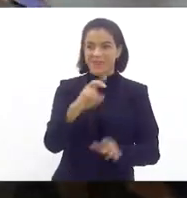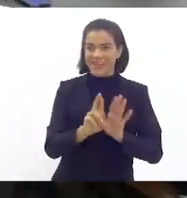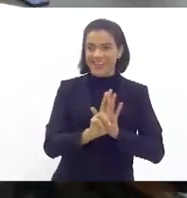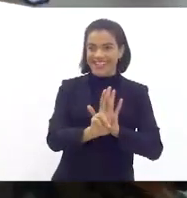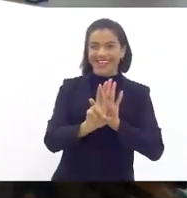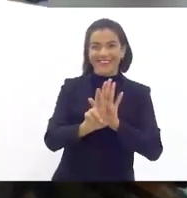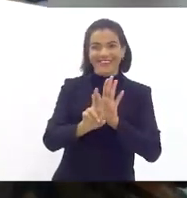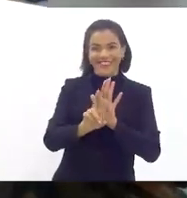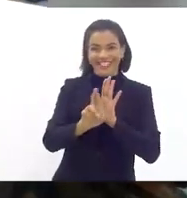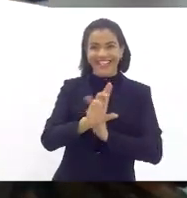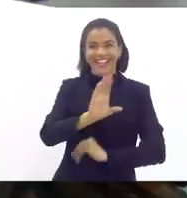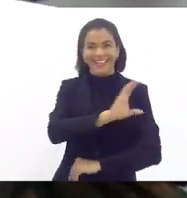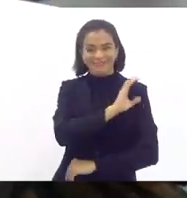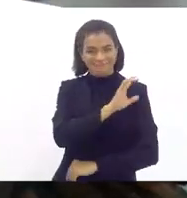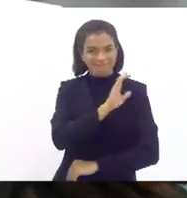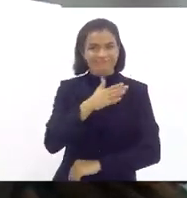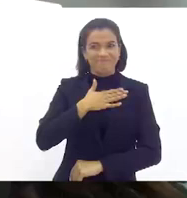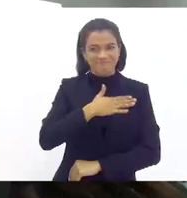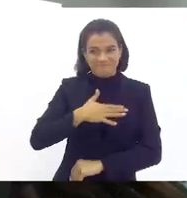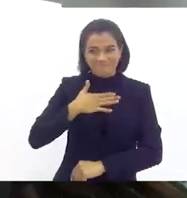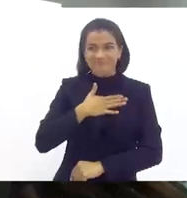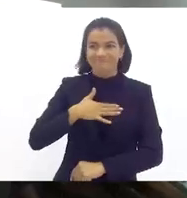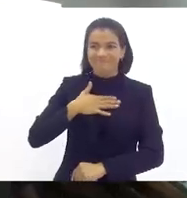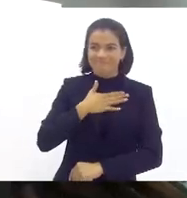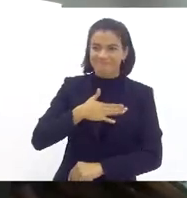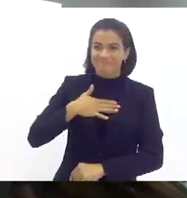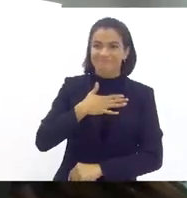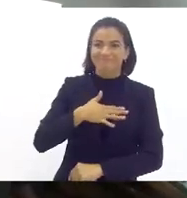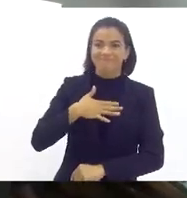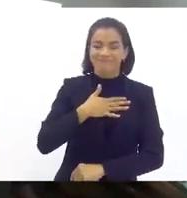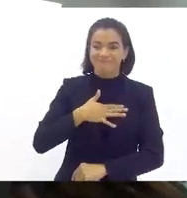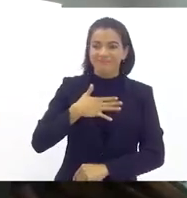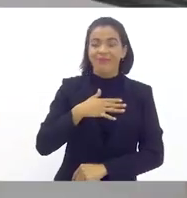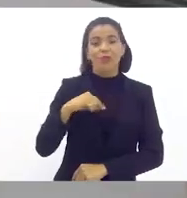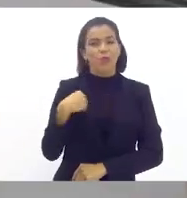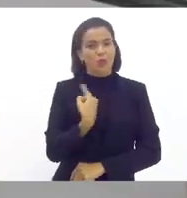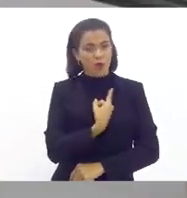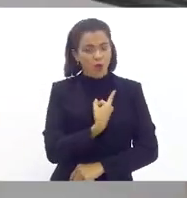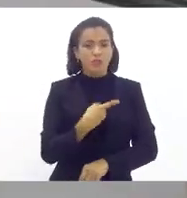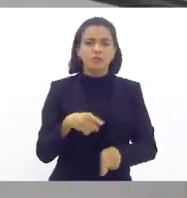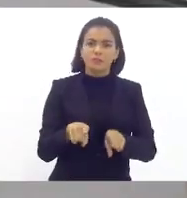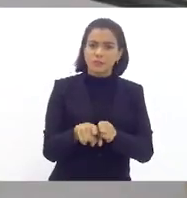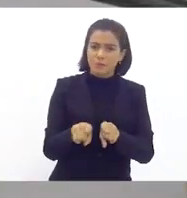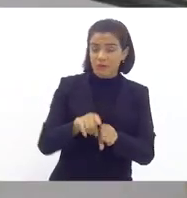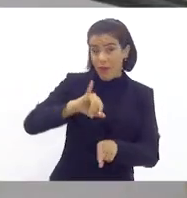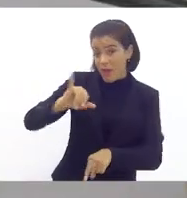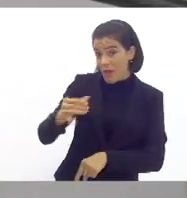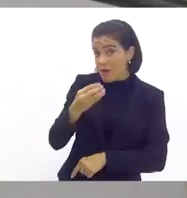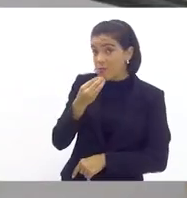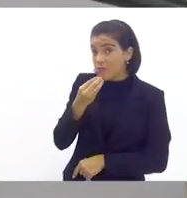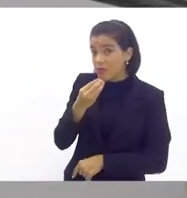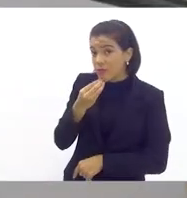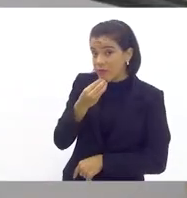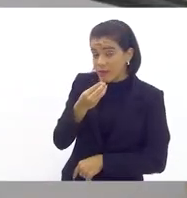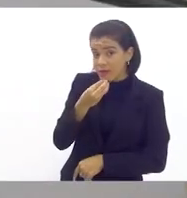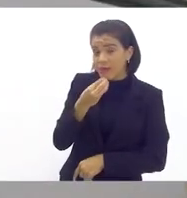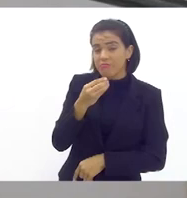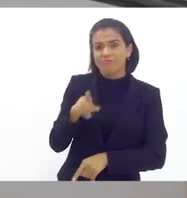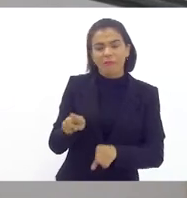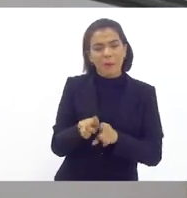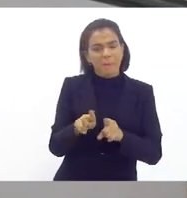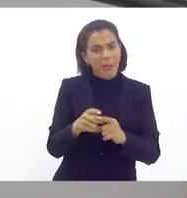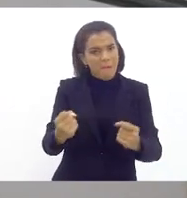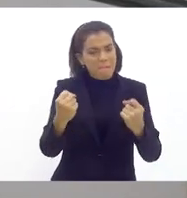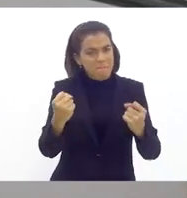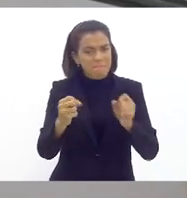Gostei da galera, veio de longe. Inclusive, nós vamos fazer, aproveitar a oportunidade e a forte presença